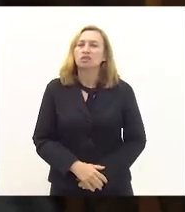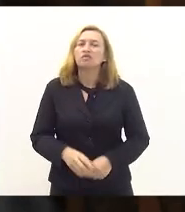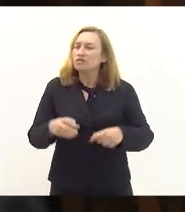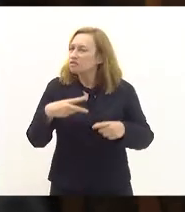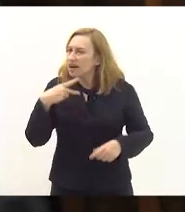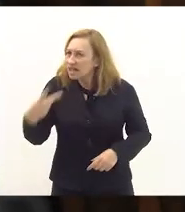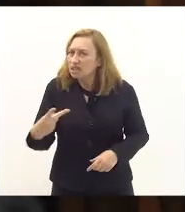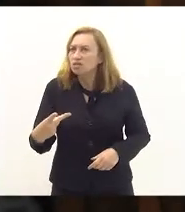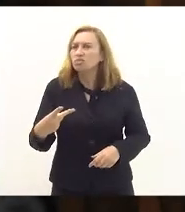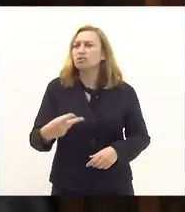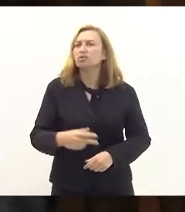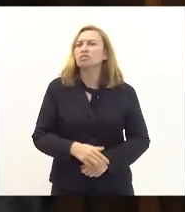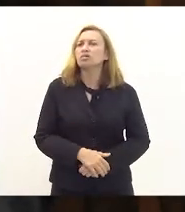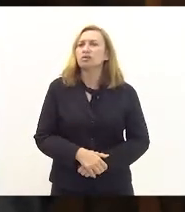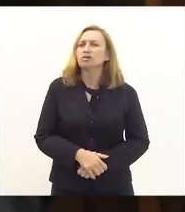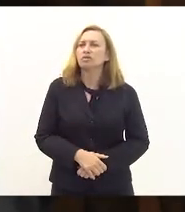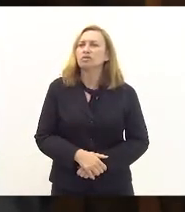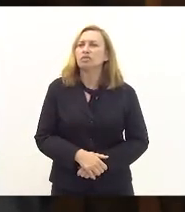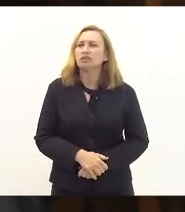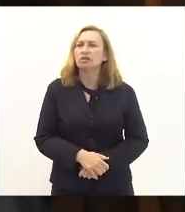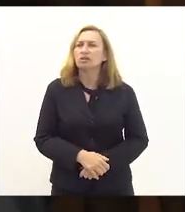exaltando-os a